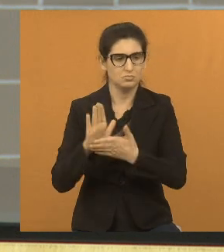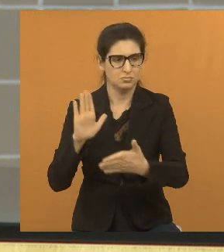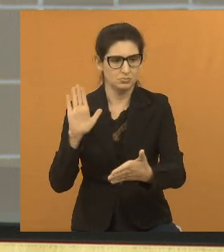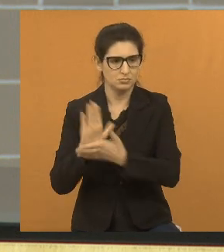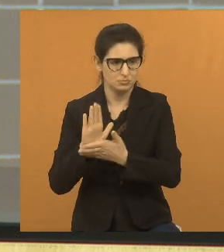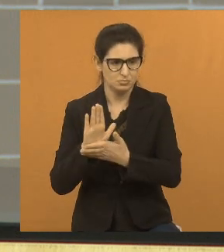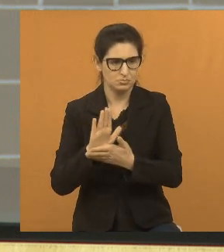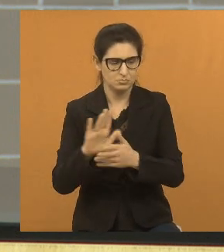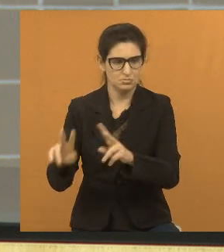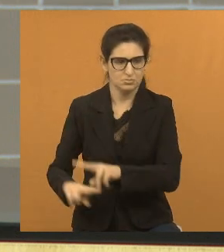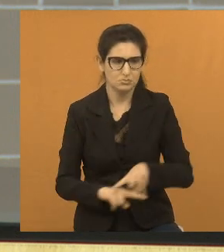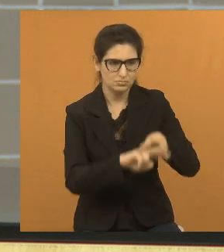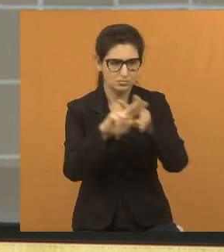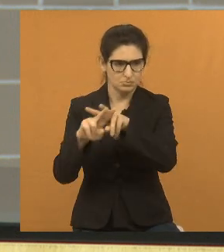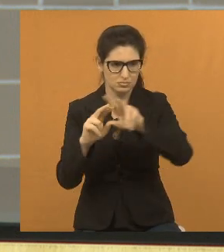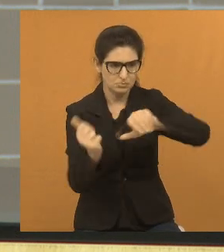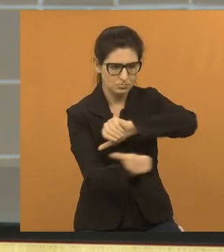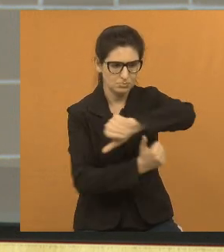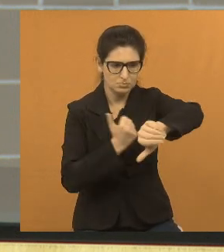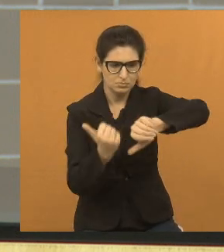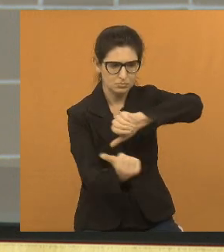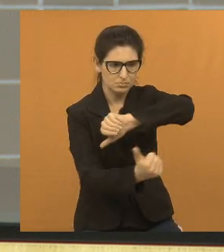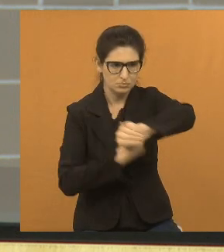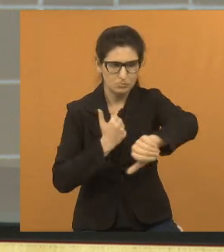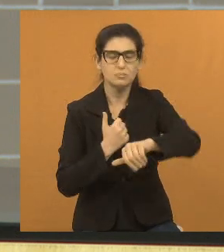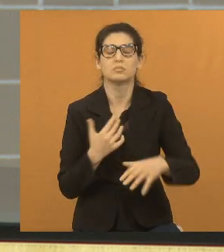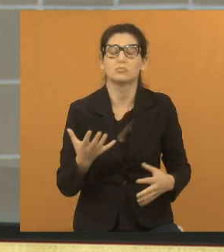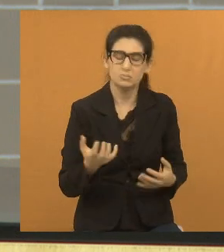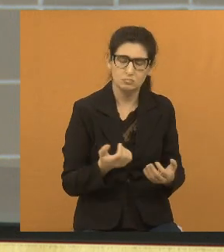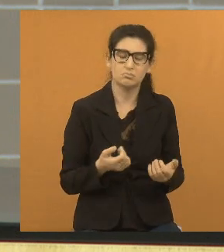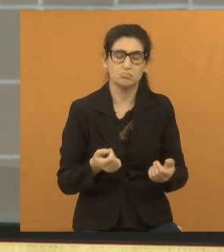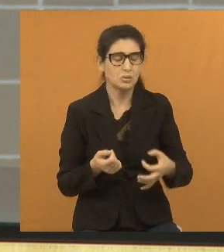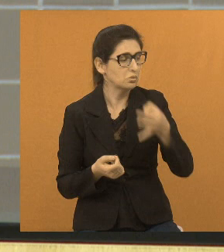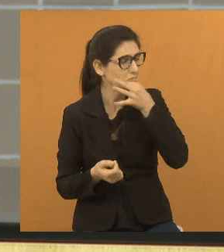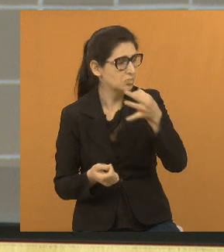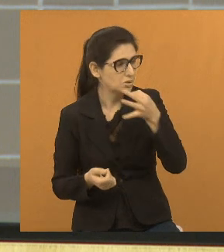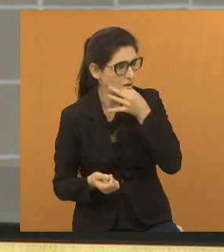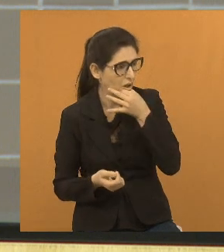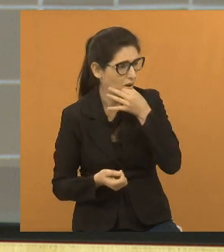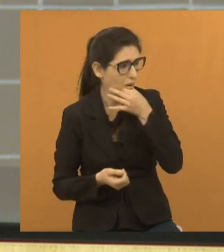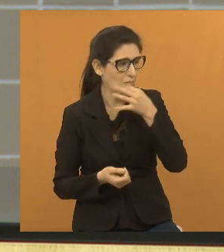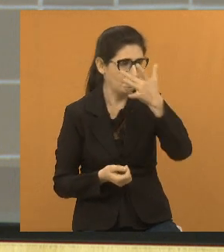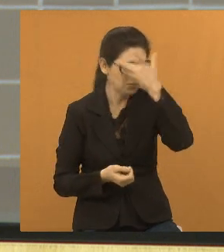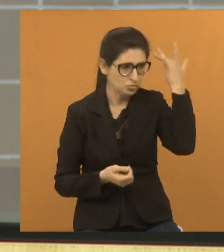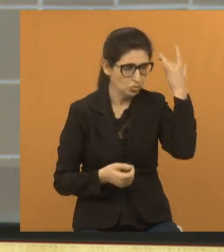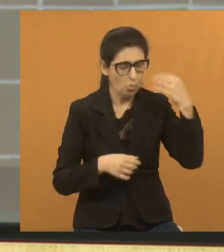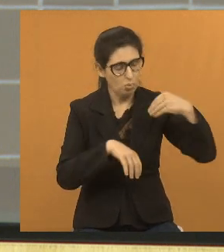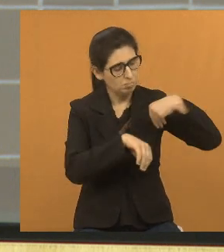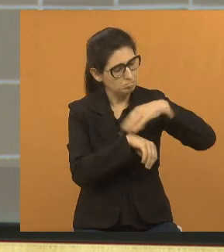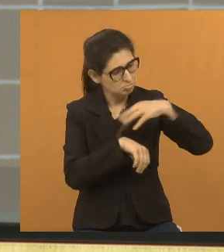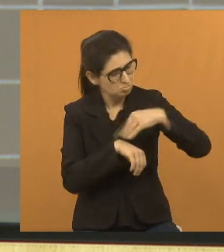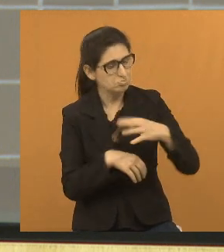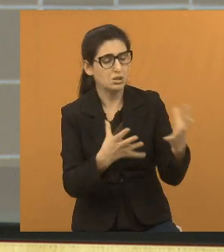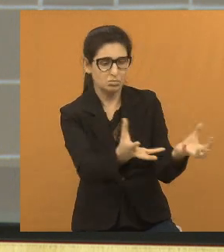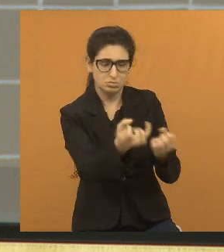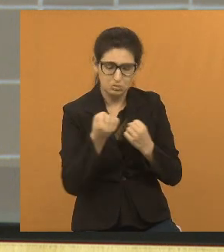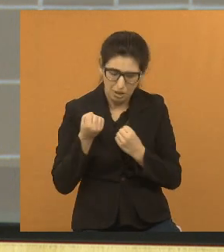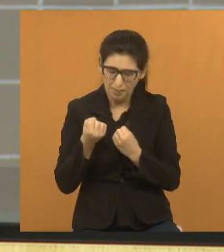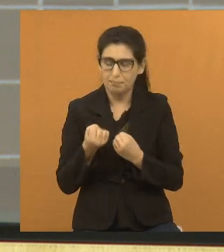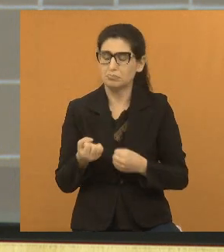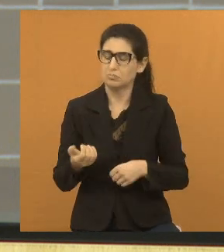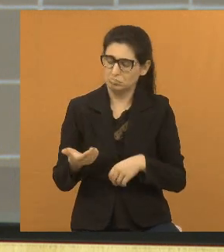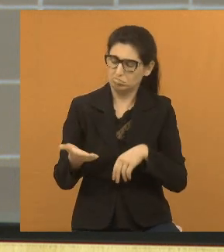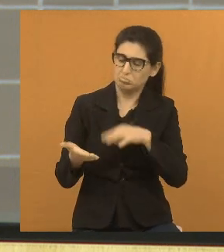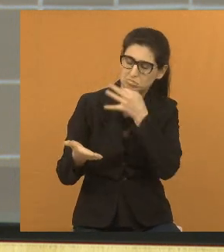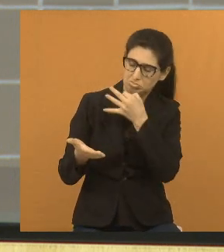fechou o texto. Estamos recebendo todas as alterações, as sugestões que estão sendo encaminhadas. O que é adequado, a gente está incorporando,